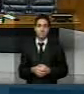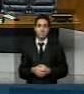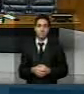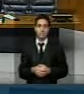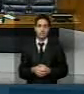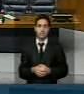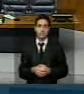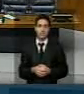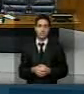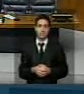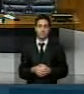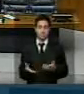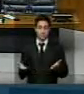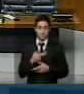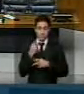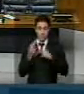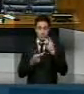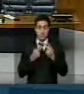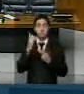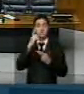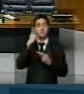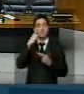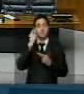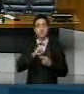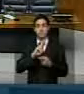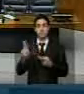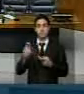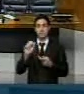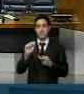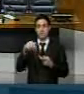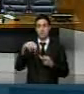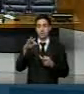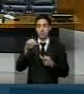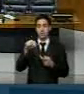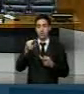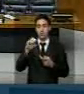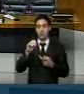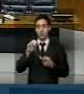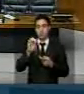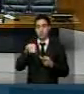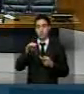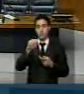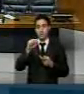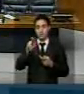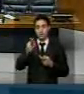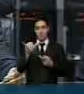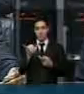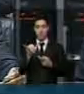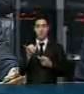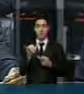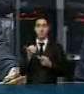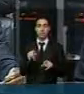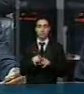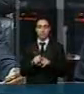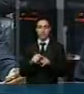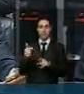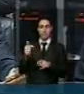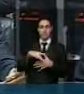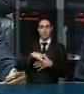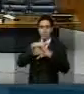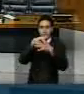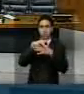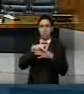Pela ordem, concedo a palavra ao ilustre deputado Antônio Bassaí, vice-líder no exercício da liderança do PSDB. Senhor